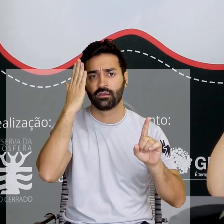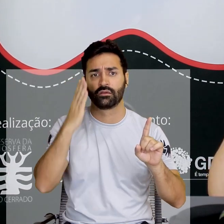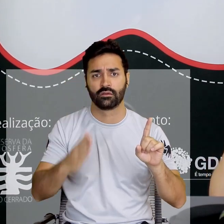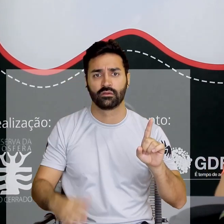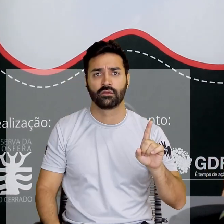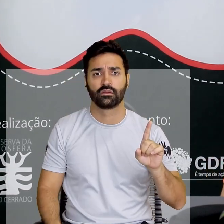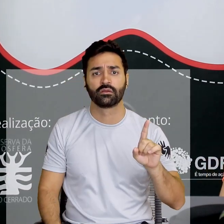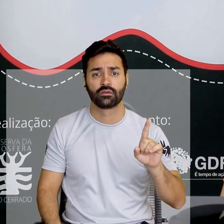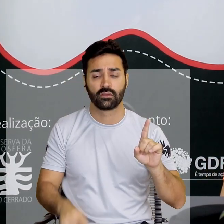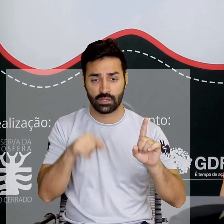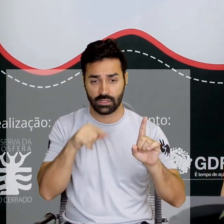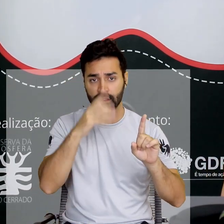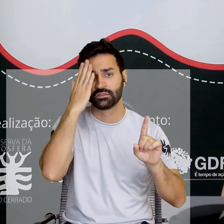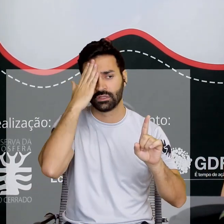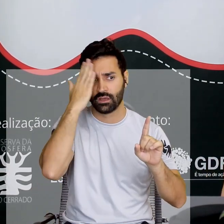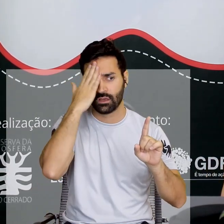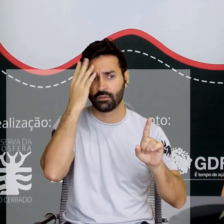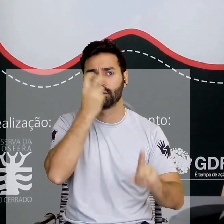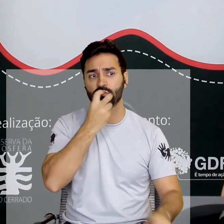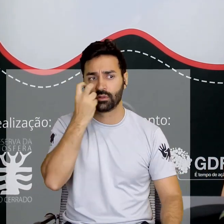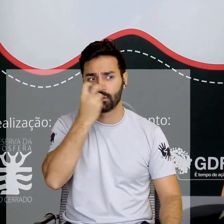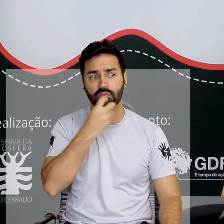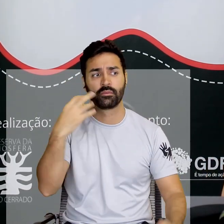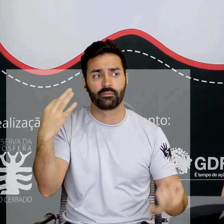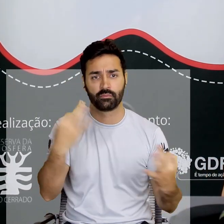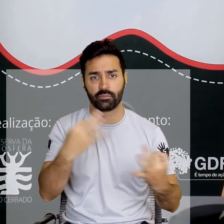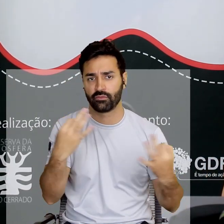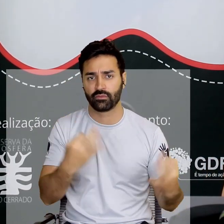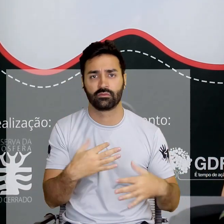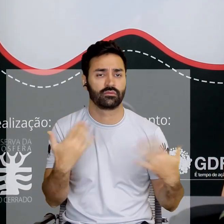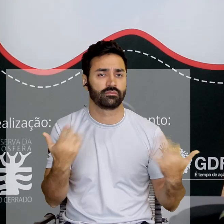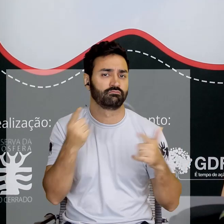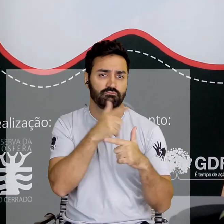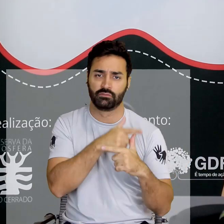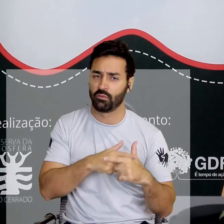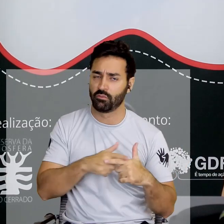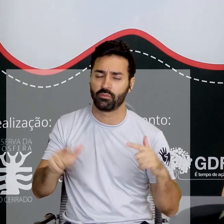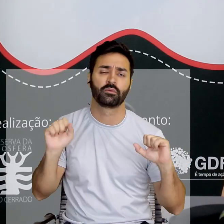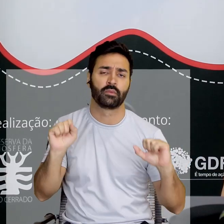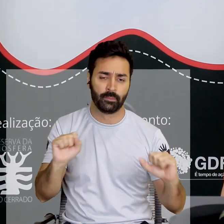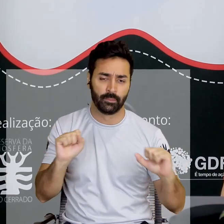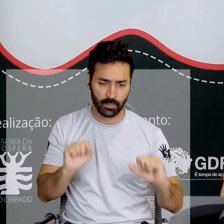Professora, sabe sim fazer leitura labial perfeitamente. Não tem problema nenhum.